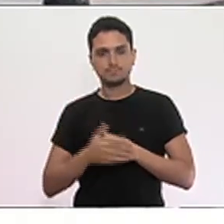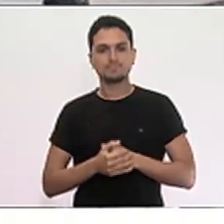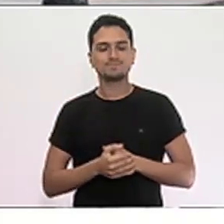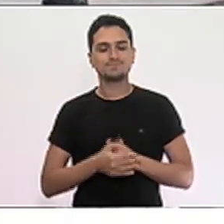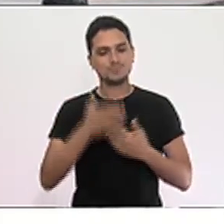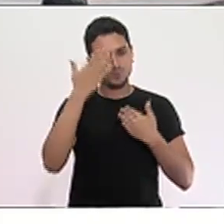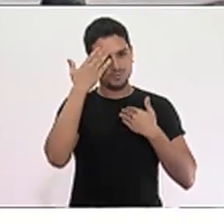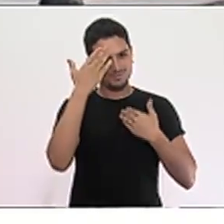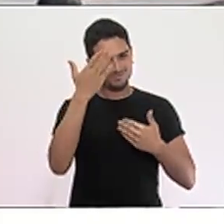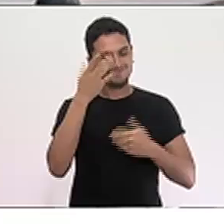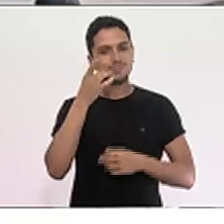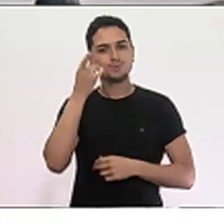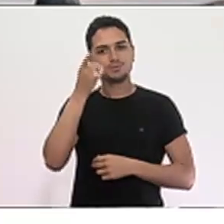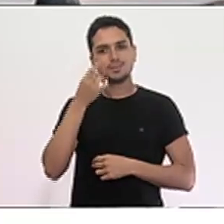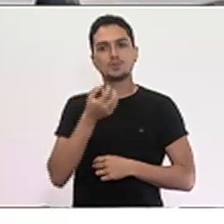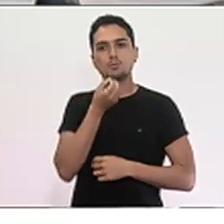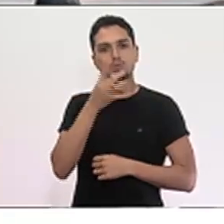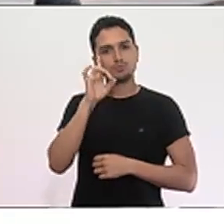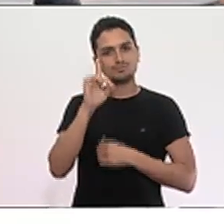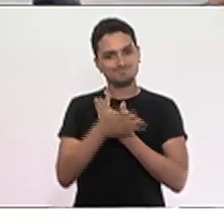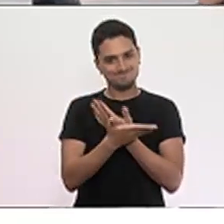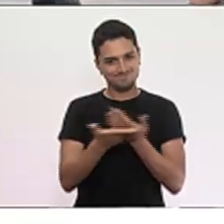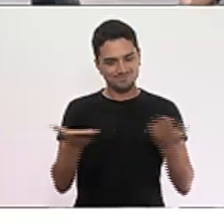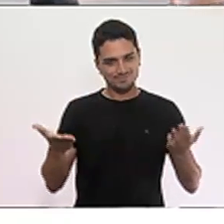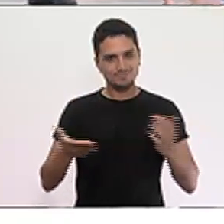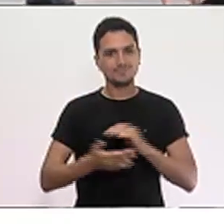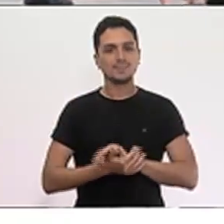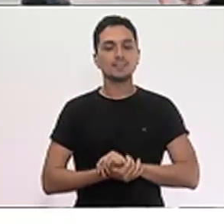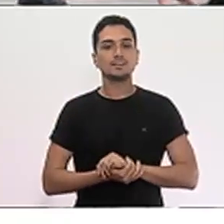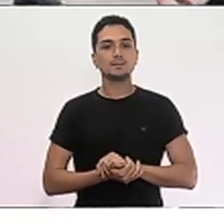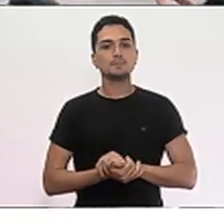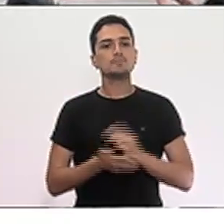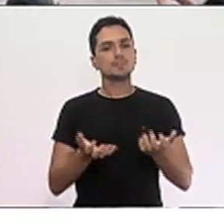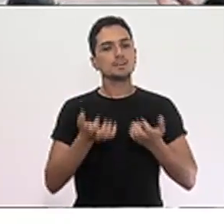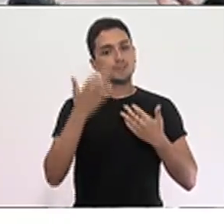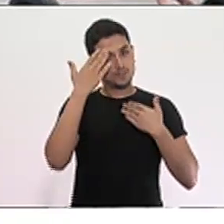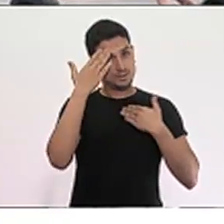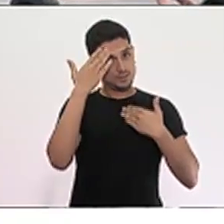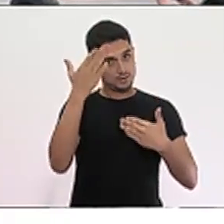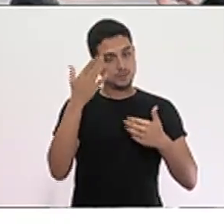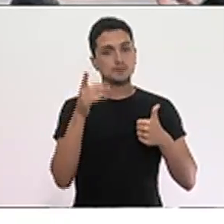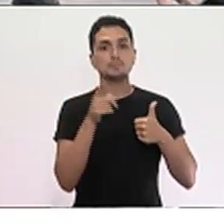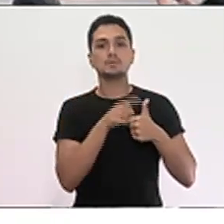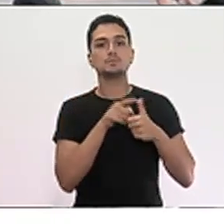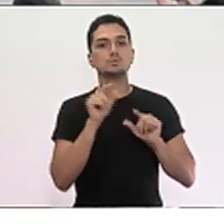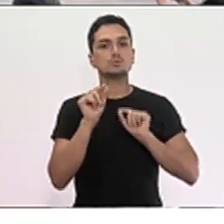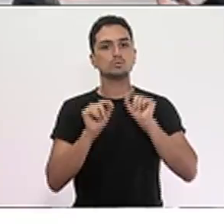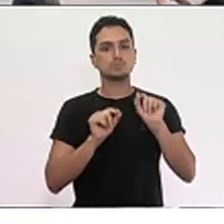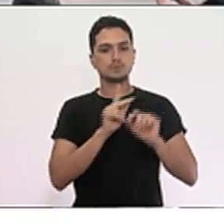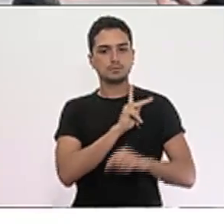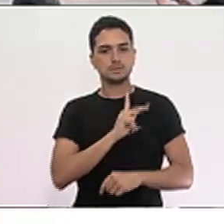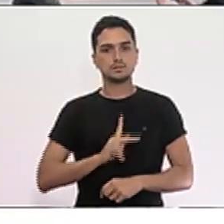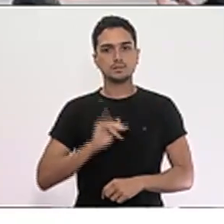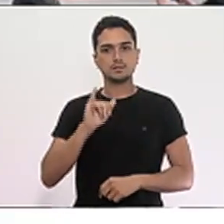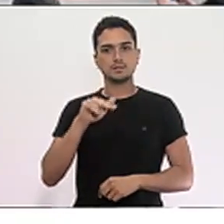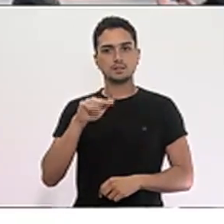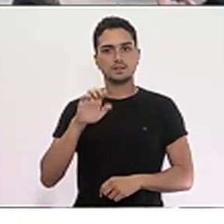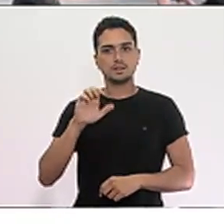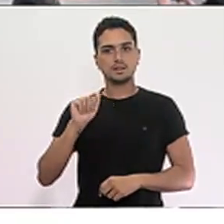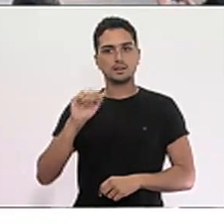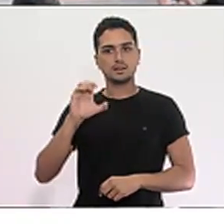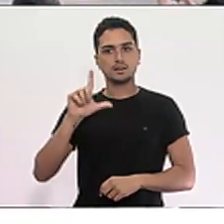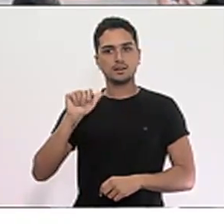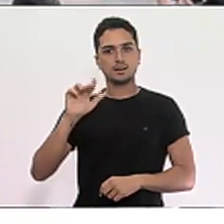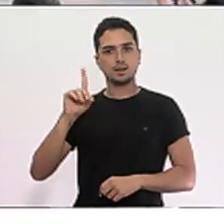Obrigado, deputado. Bom dia a todos, a todas. Queria agradecer aqui, primeiramente, em nome também do presidente do INEA, senhor Cláudio